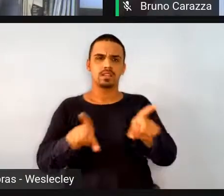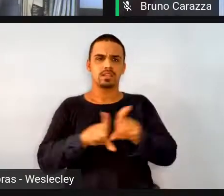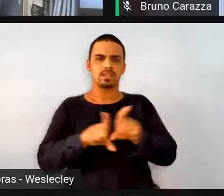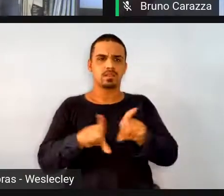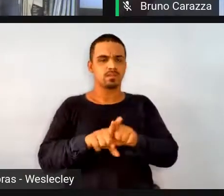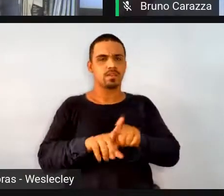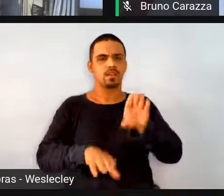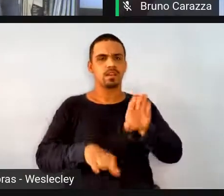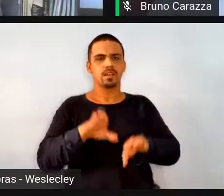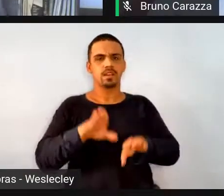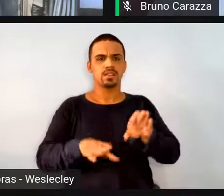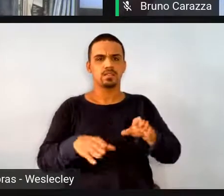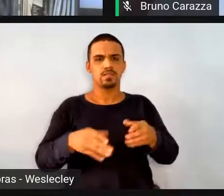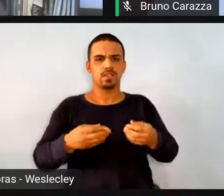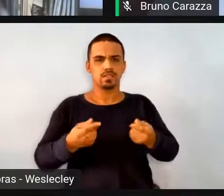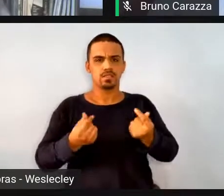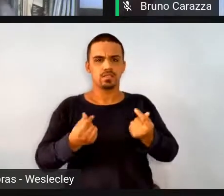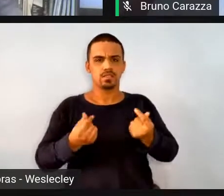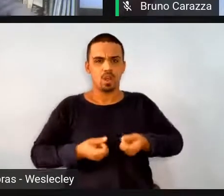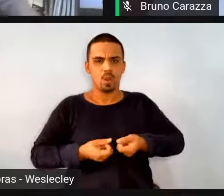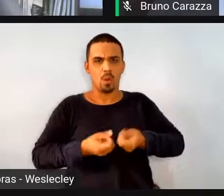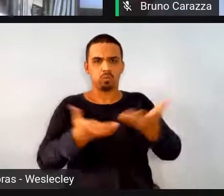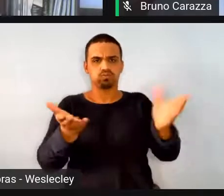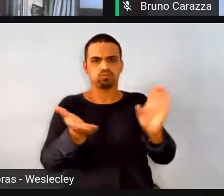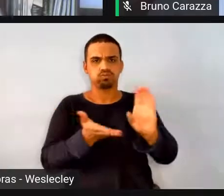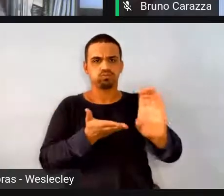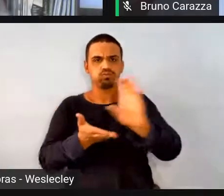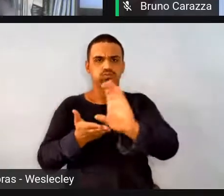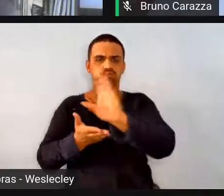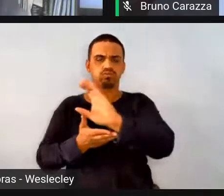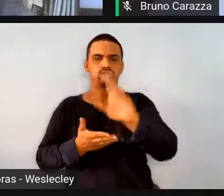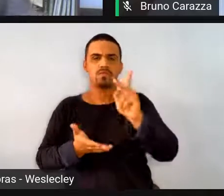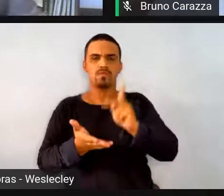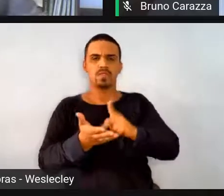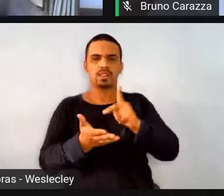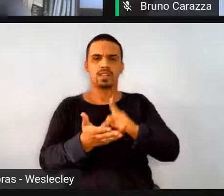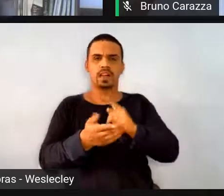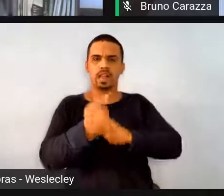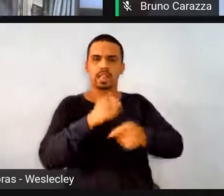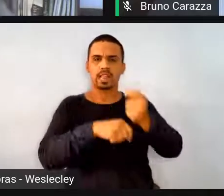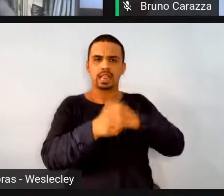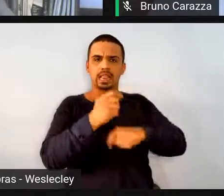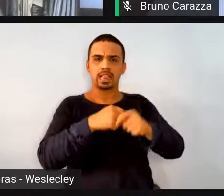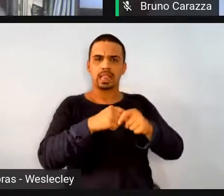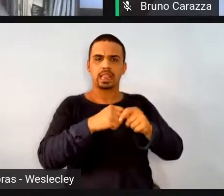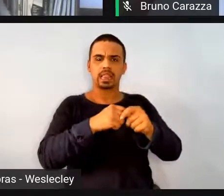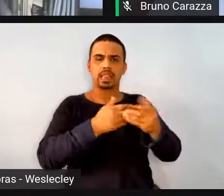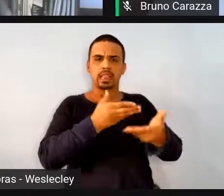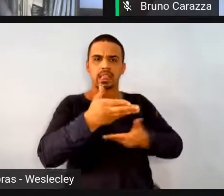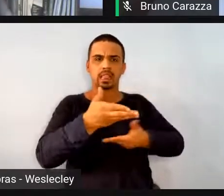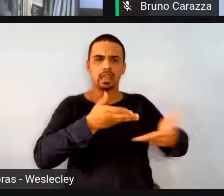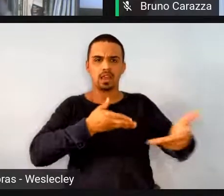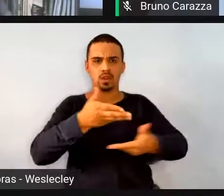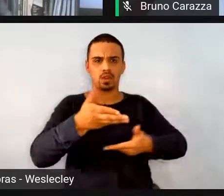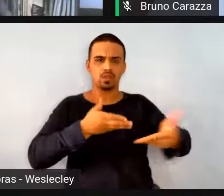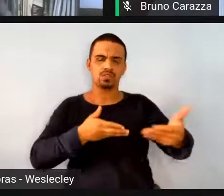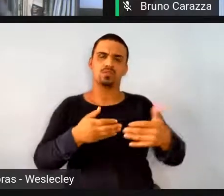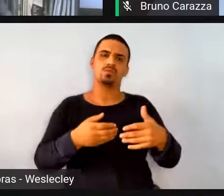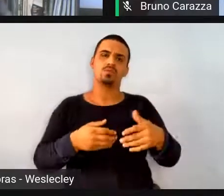se converteram em verdadeiro negócio. Também esperamos que o senhor converse conosco sobre os